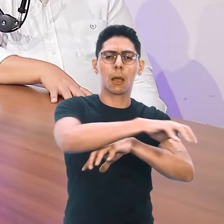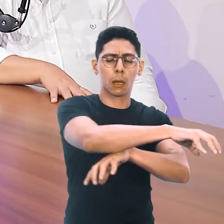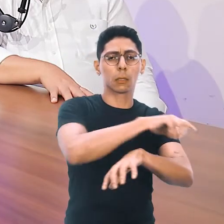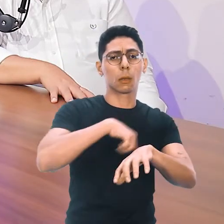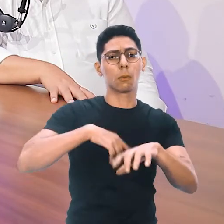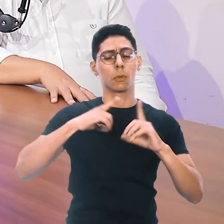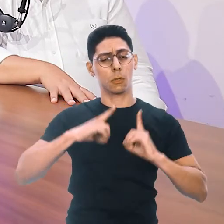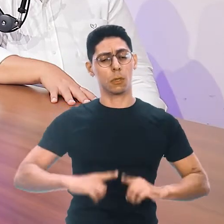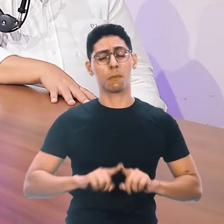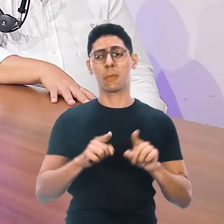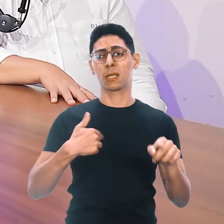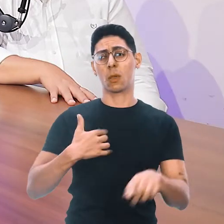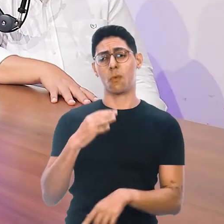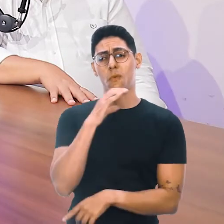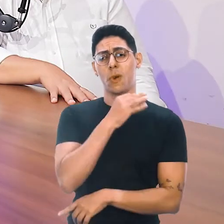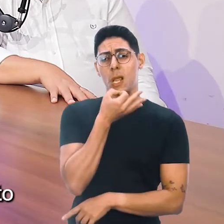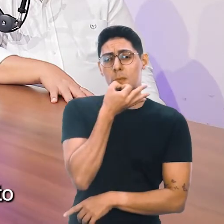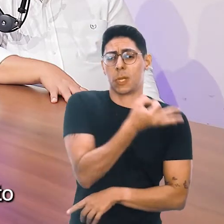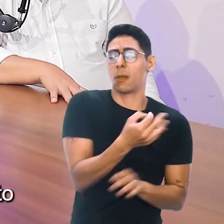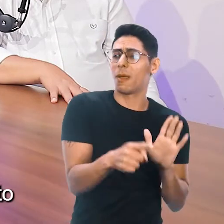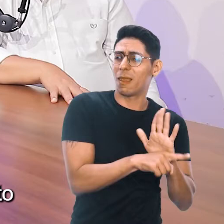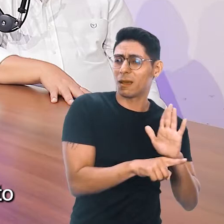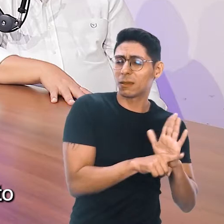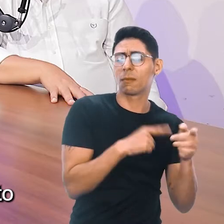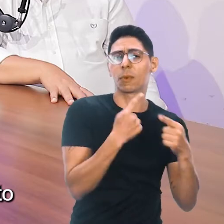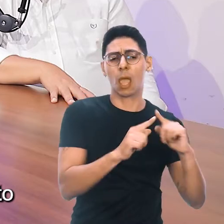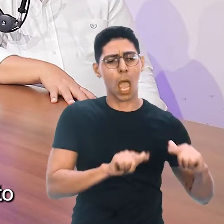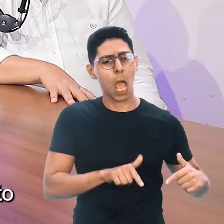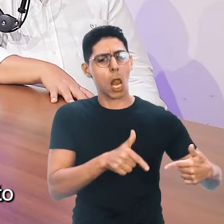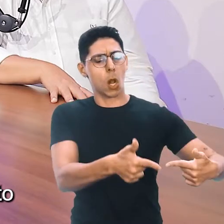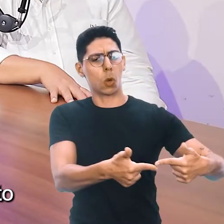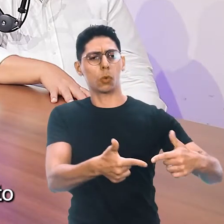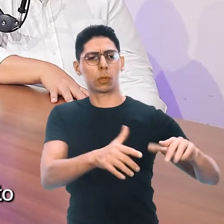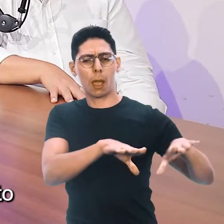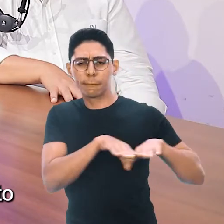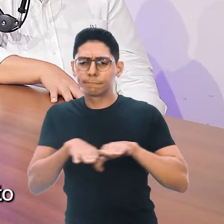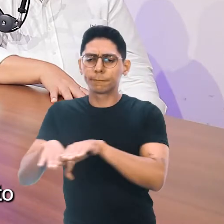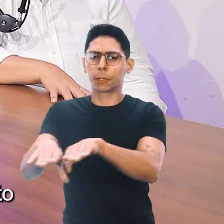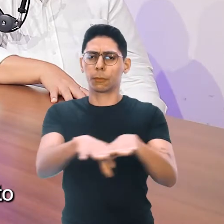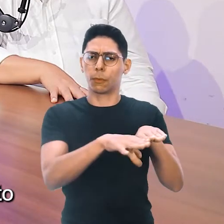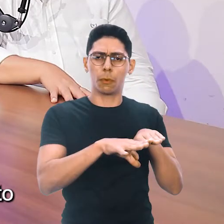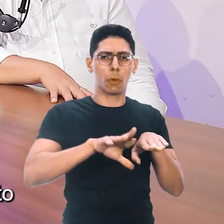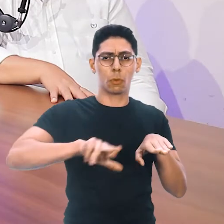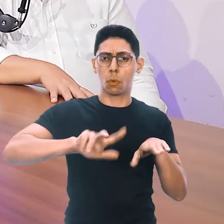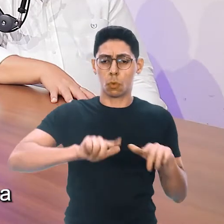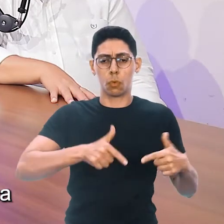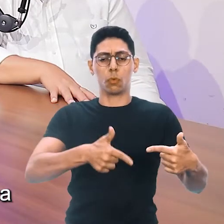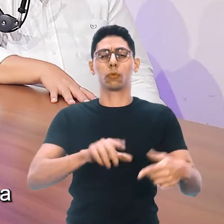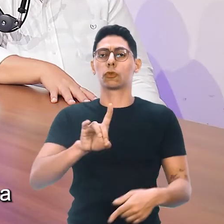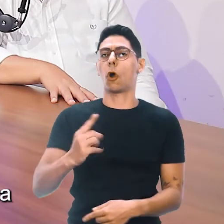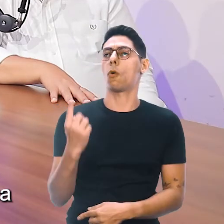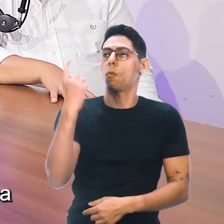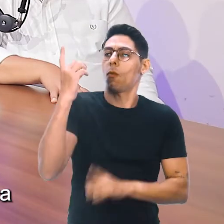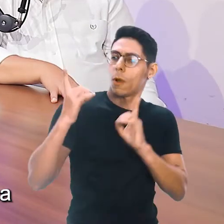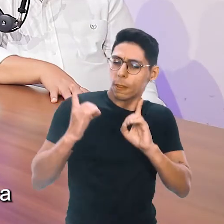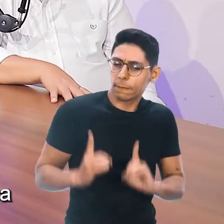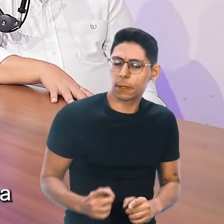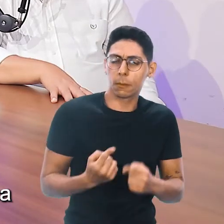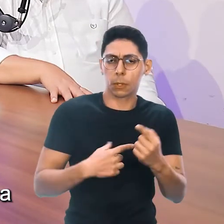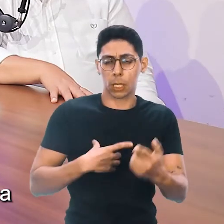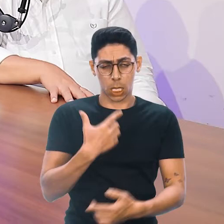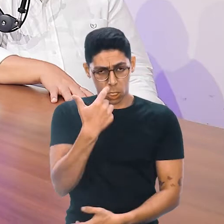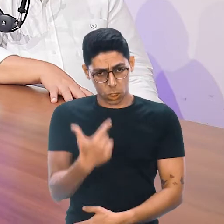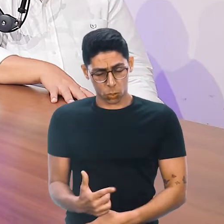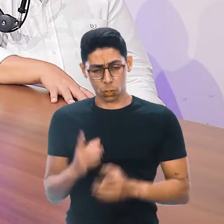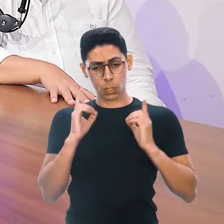acho que é negativo, porque eu acho que a luta é comum, né? Eu não luto só pelo deficiente físico, né? Sabe? Não é pelo fato de eu ter uma deficiência